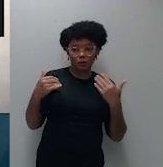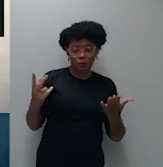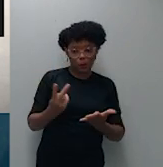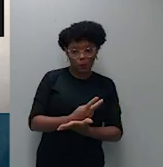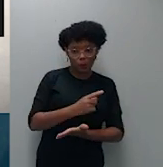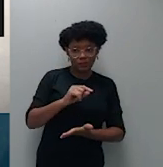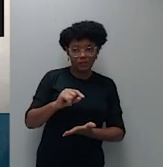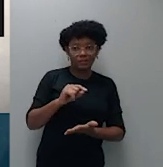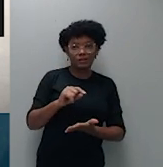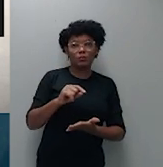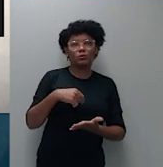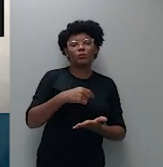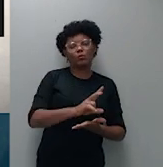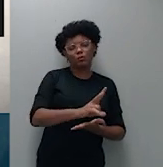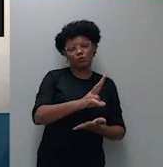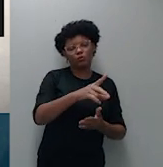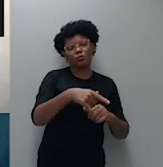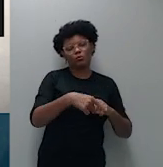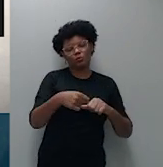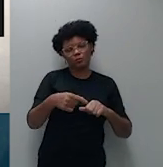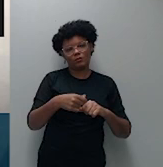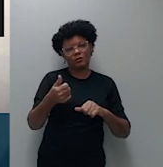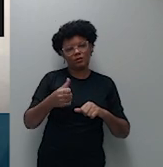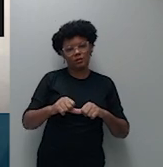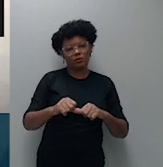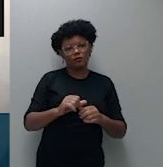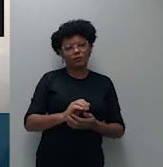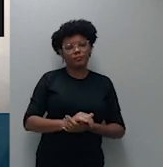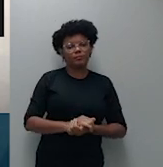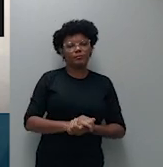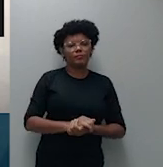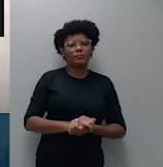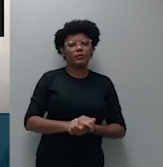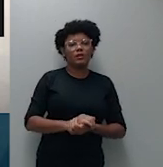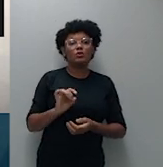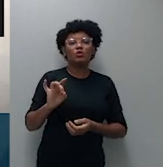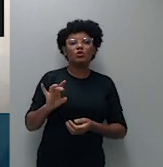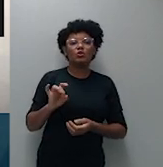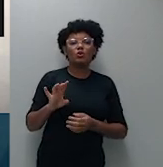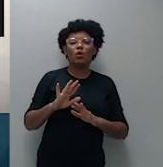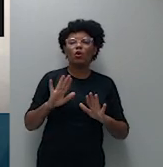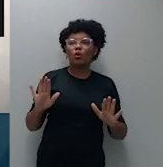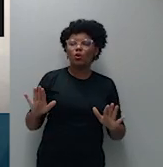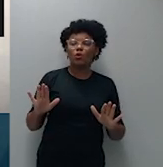do Marco civil da internet configurar